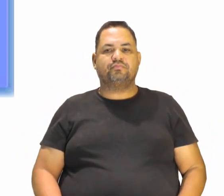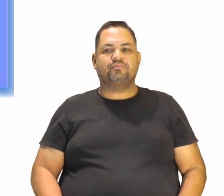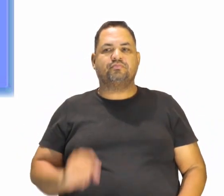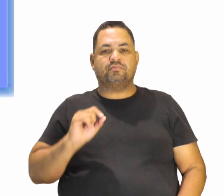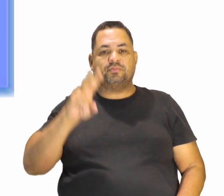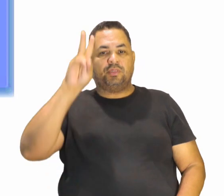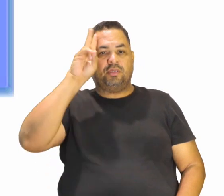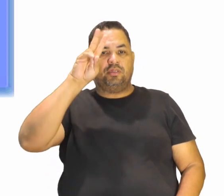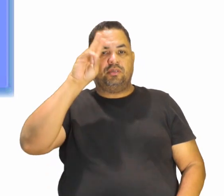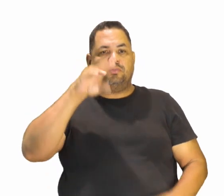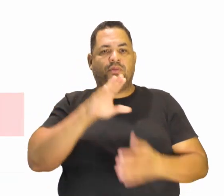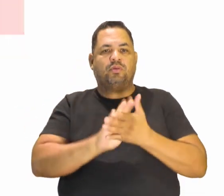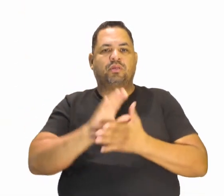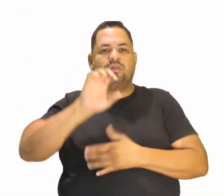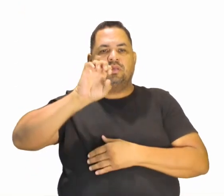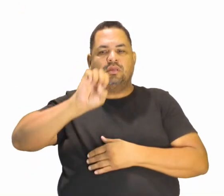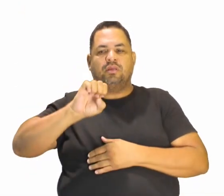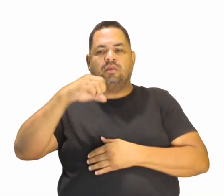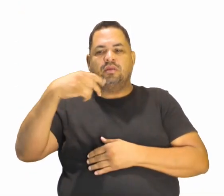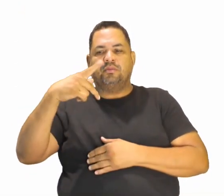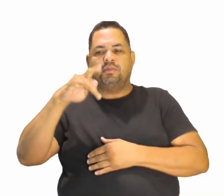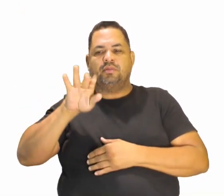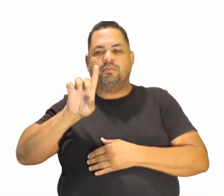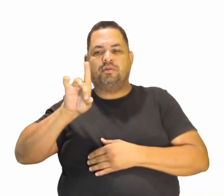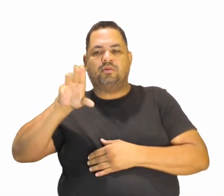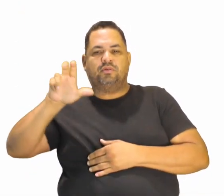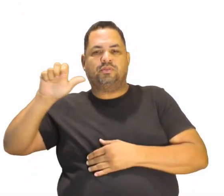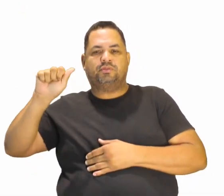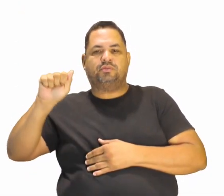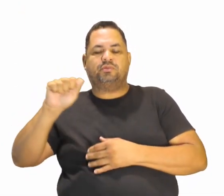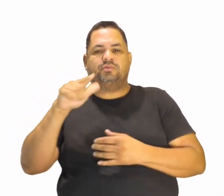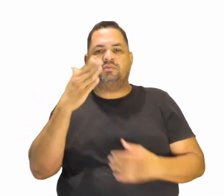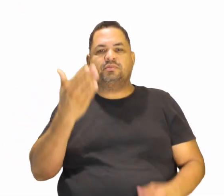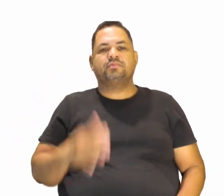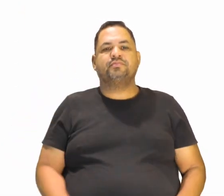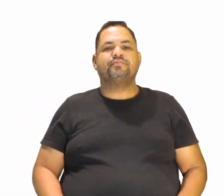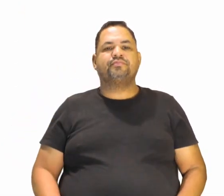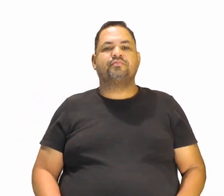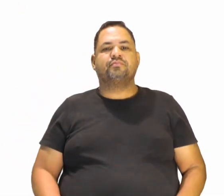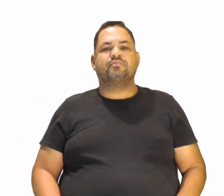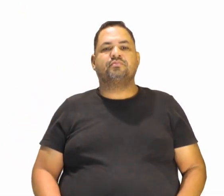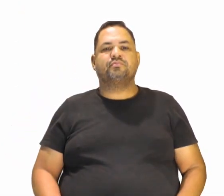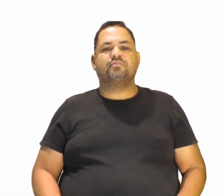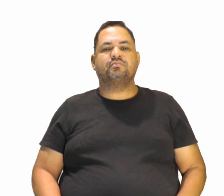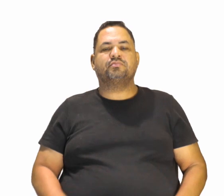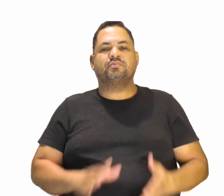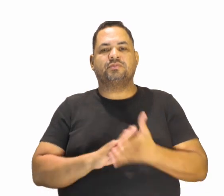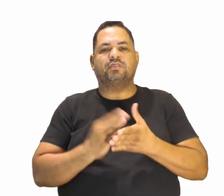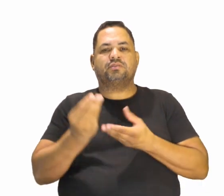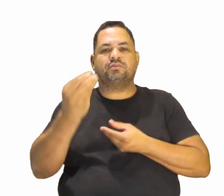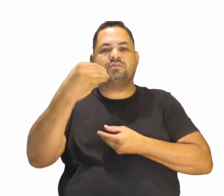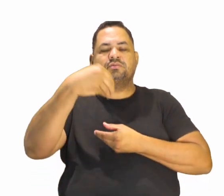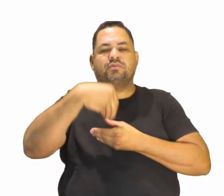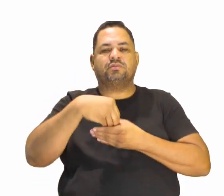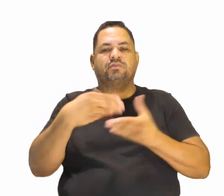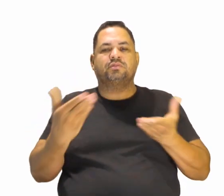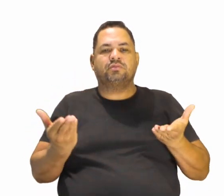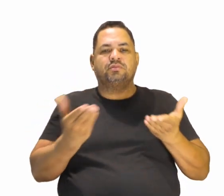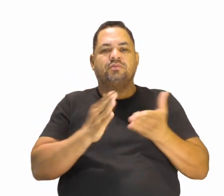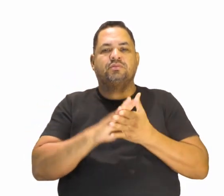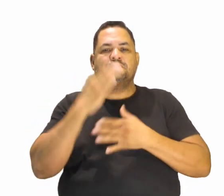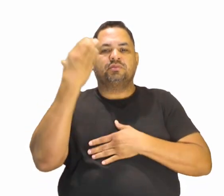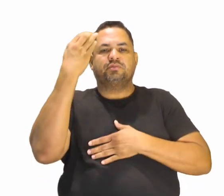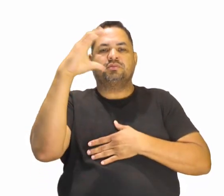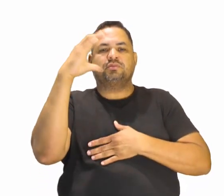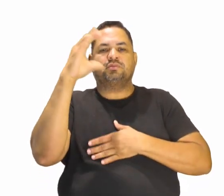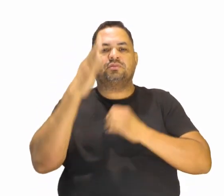a epidemiologia. A epidemiologia nada mais é do que ela faz parte aí, aliás, das